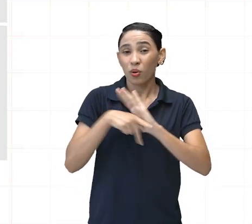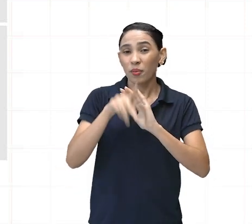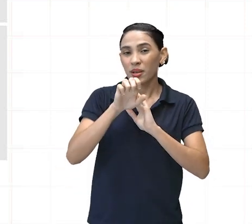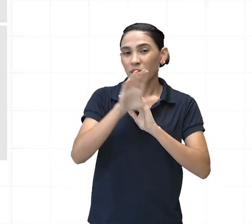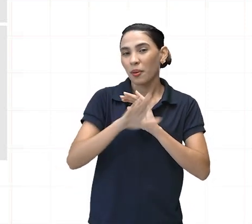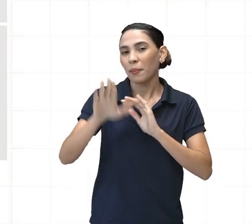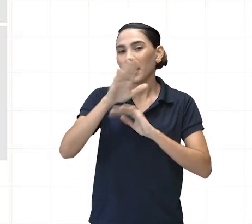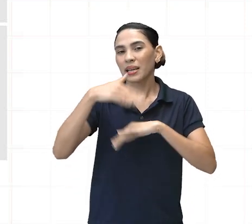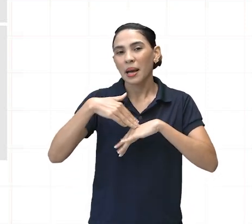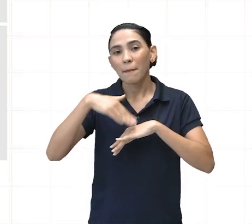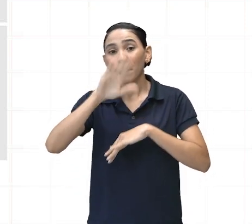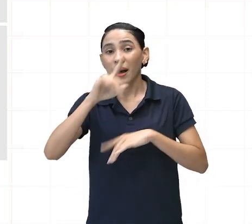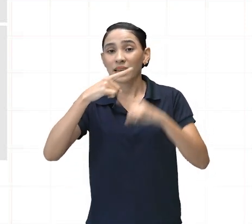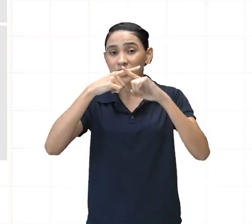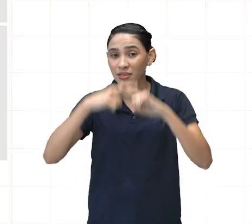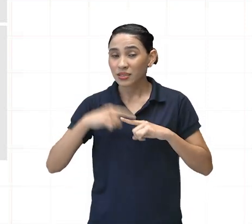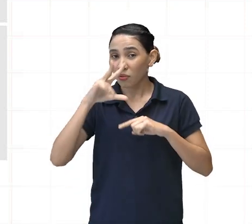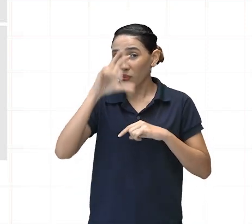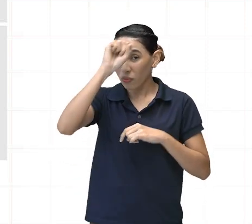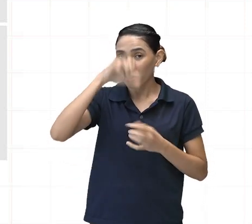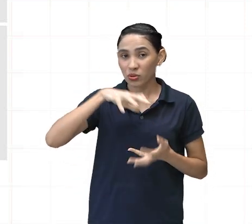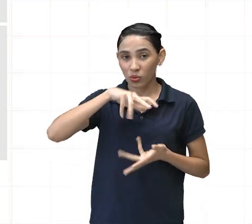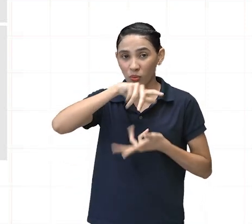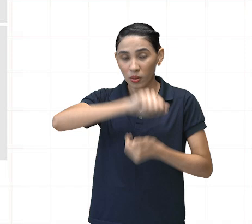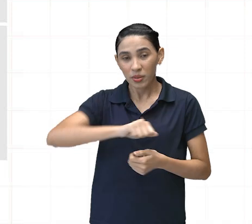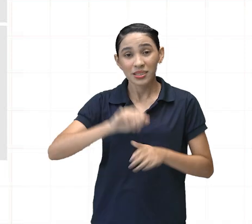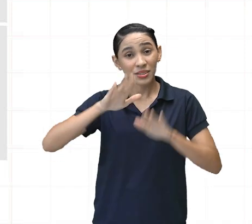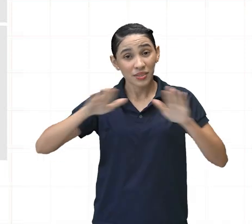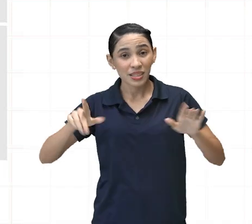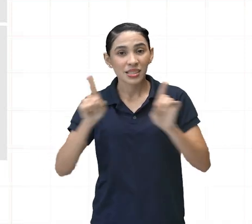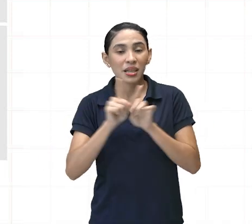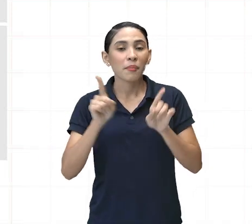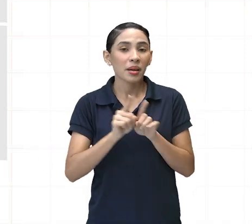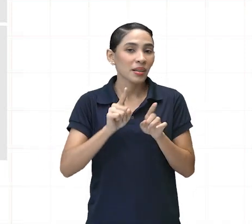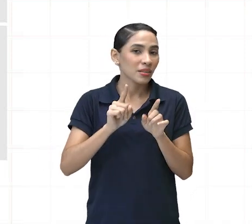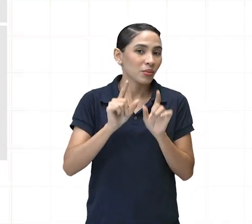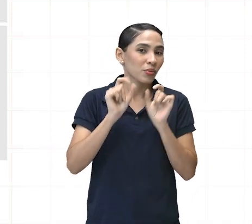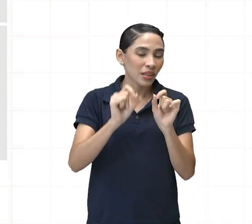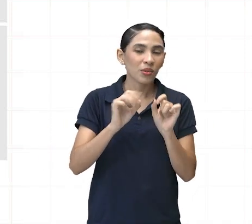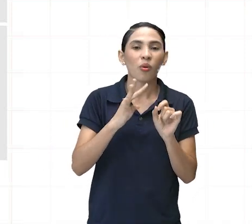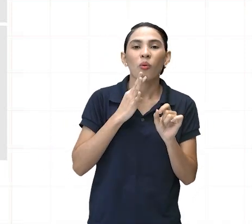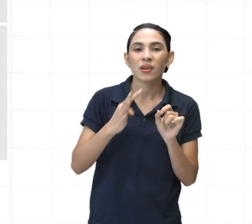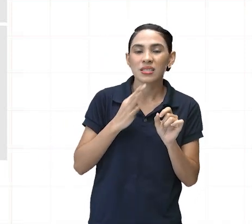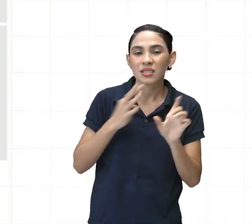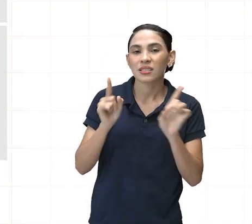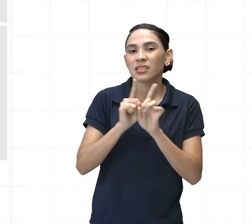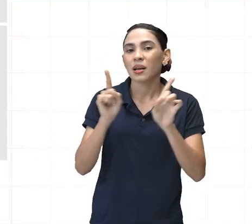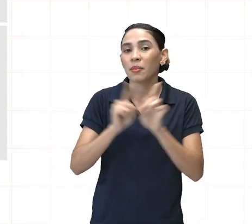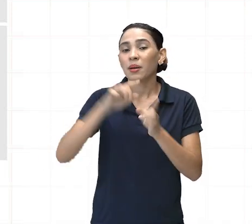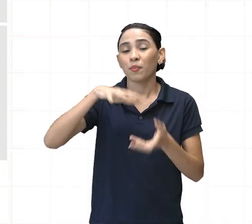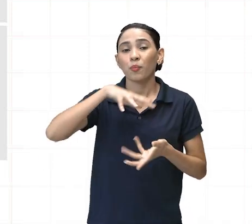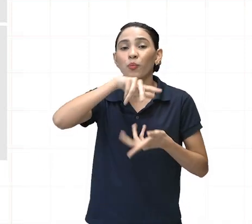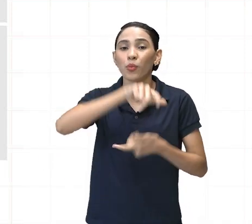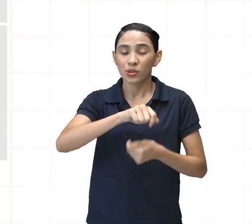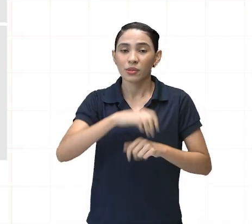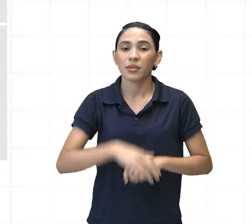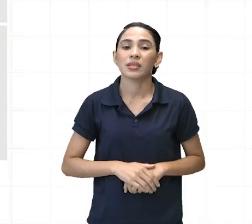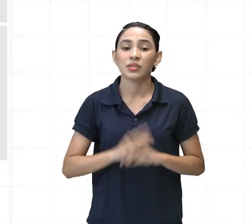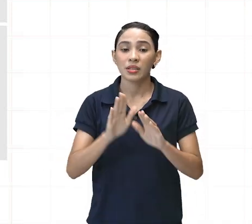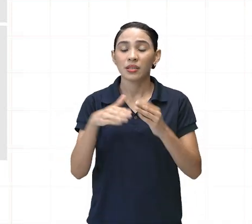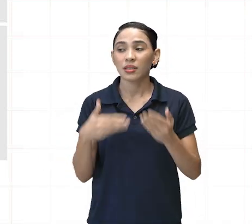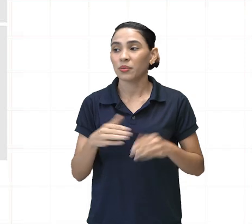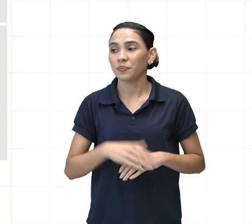elas sejam mais competitivas globalmente e, às vezes, até sendo realmente conhecidas mundialmente.